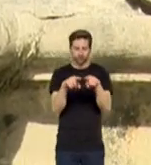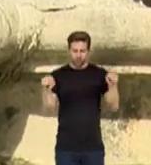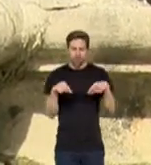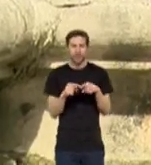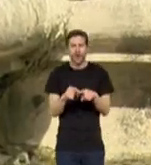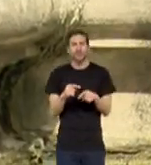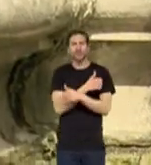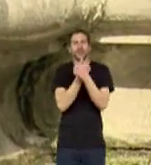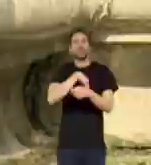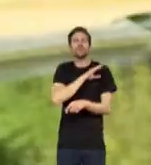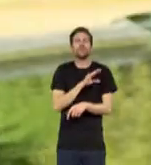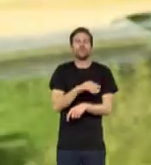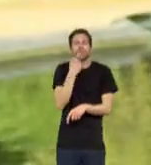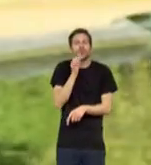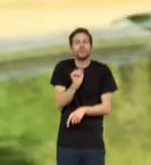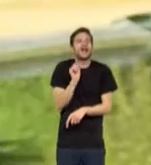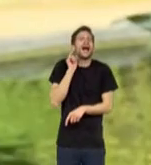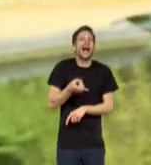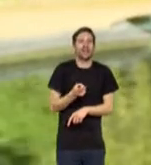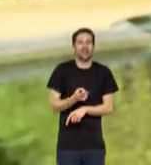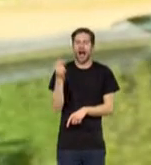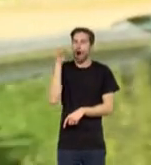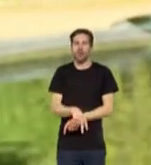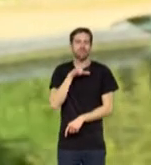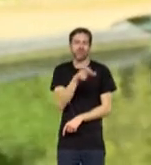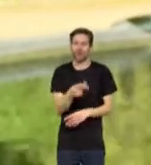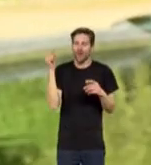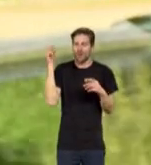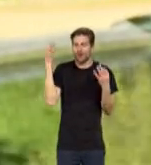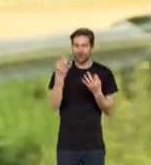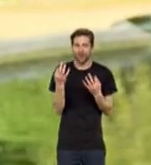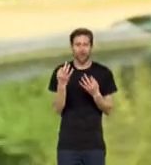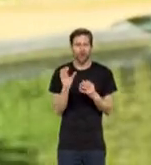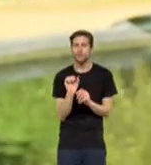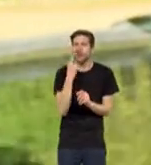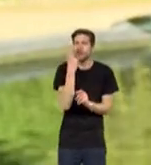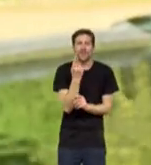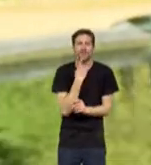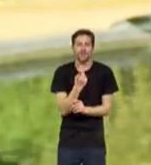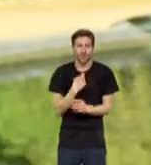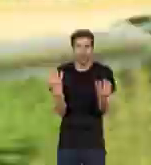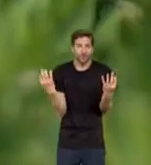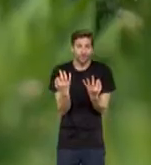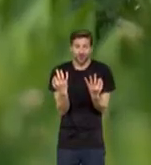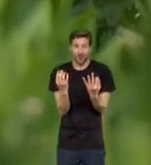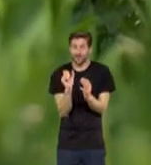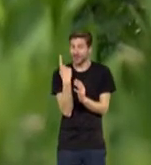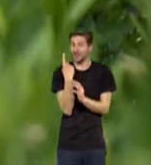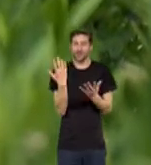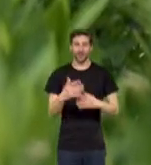meu espaço preferido na cidade de Coimbra, a minha resposta foi automática e foi a primeira vez que alguém me perguntou isso.